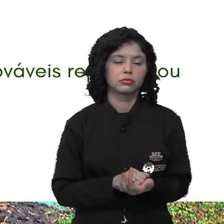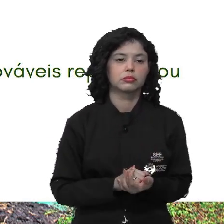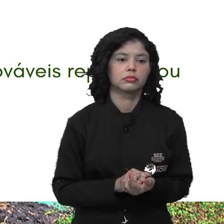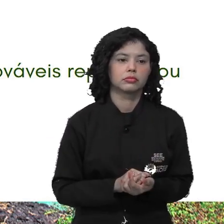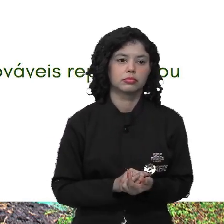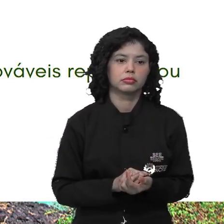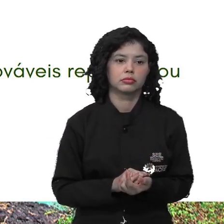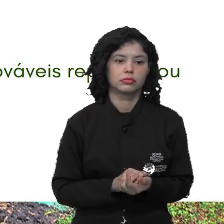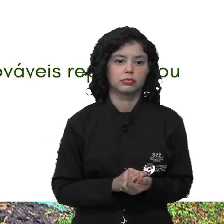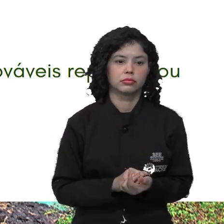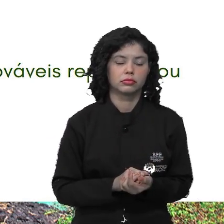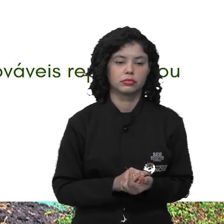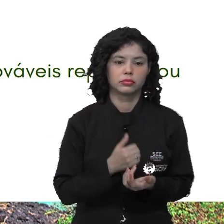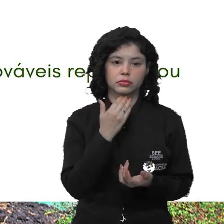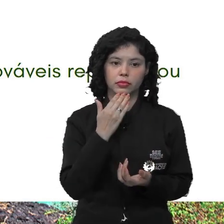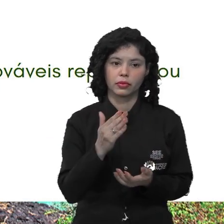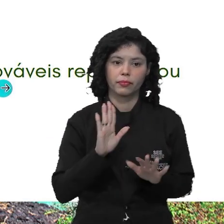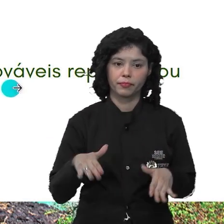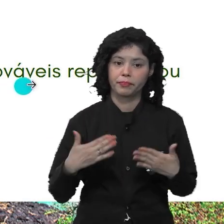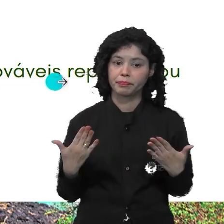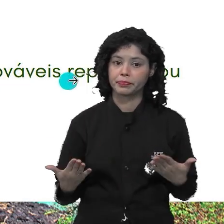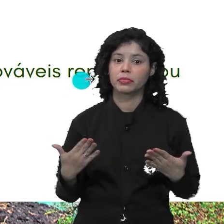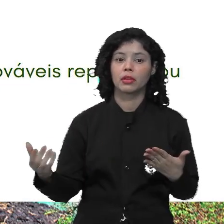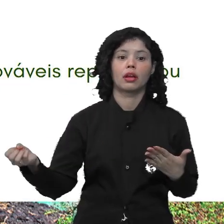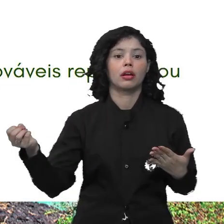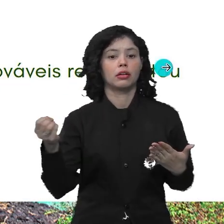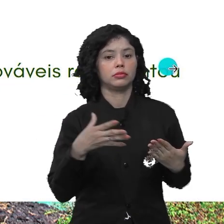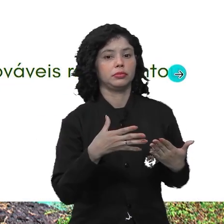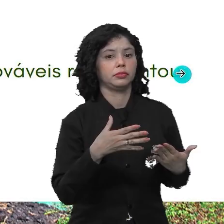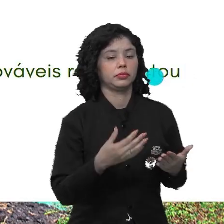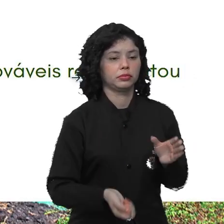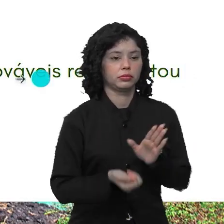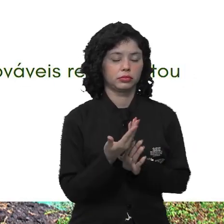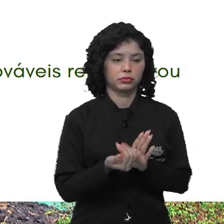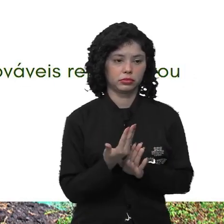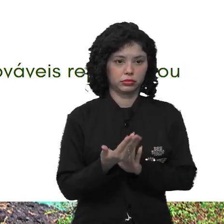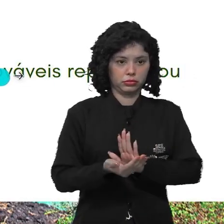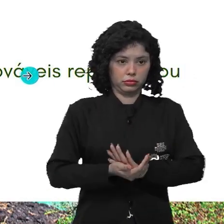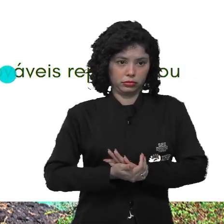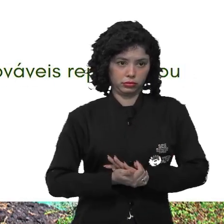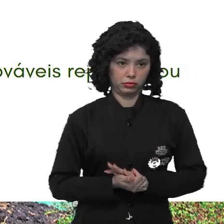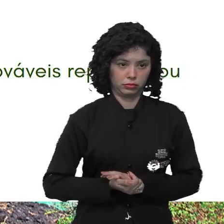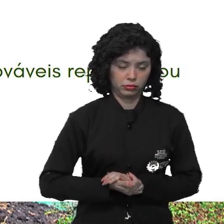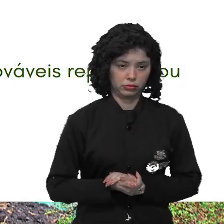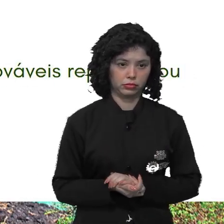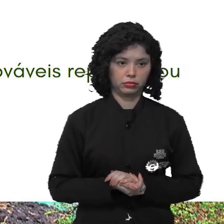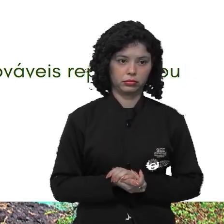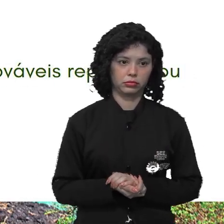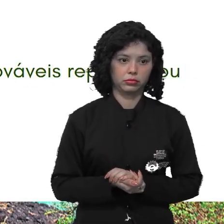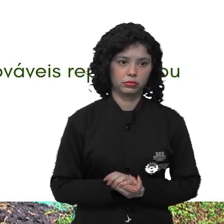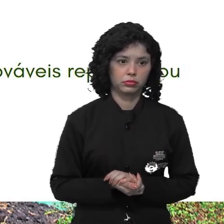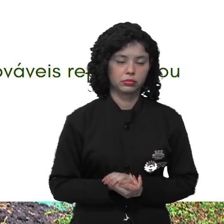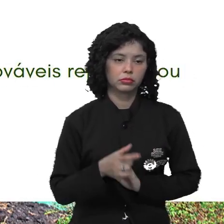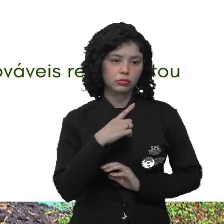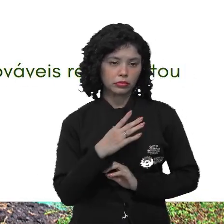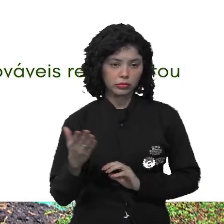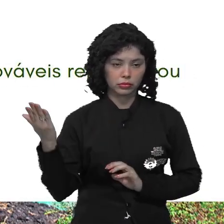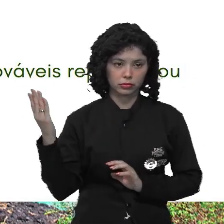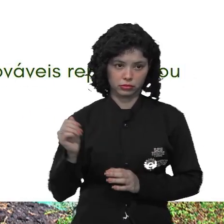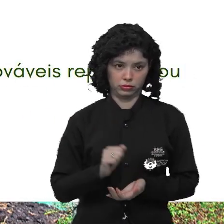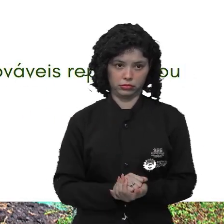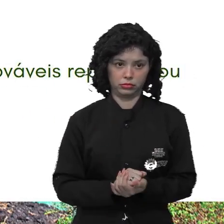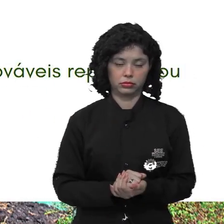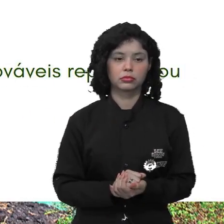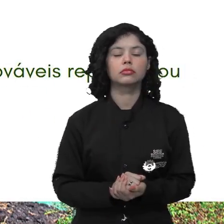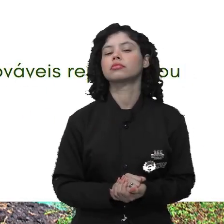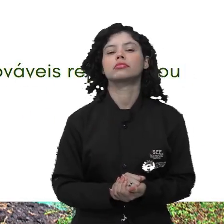energia e está pedindo quais são, né, produzidas por fontes renováveis. Então, aqui, ó,